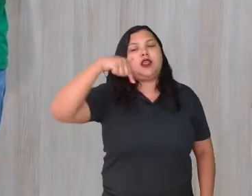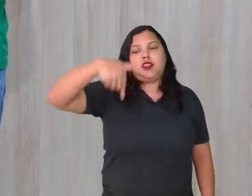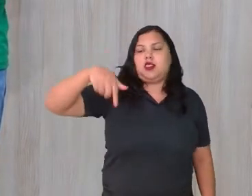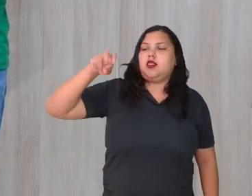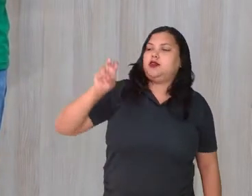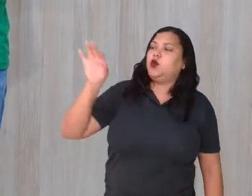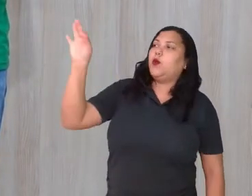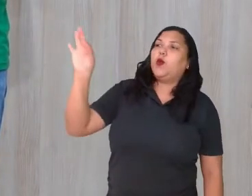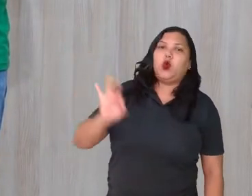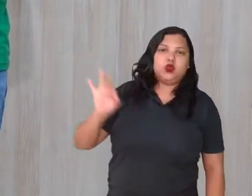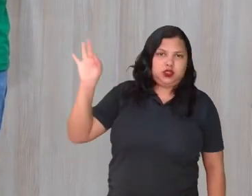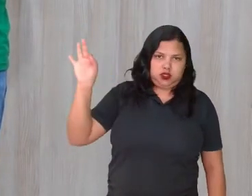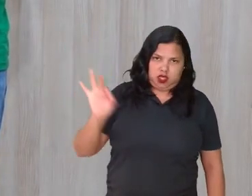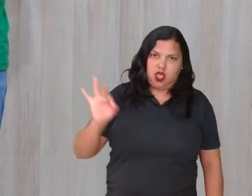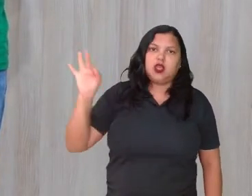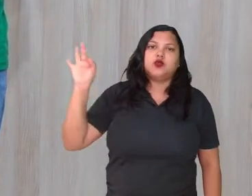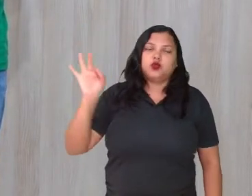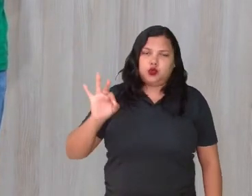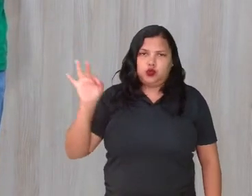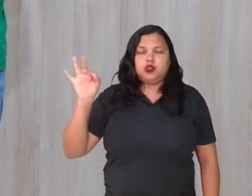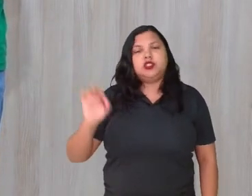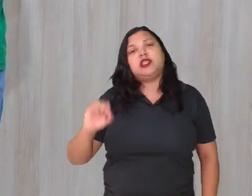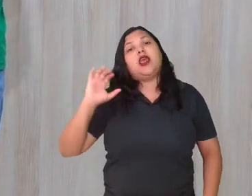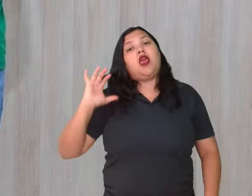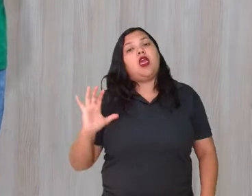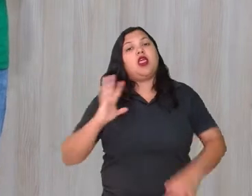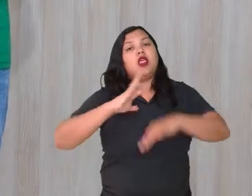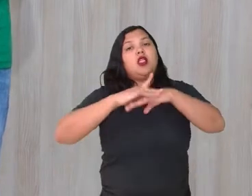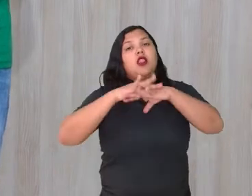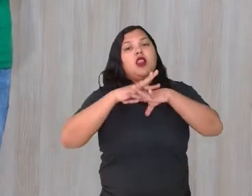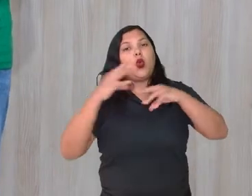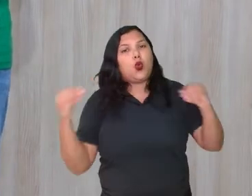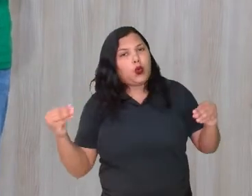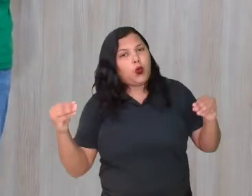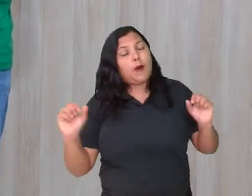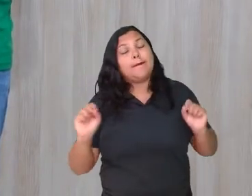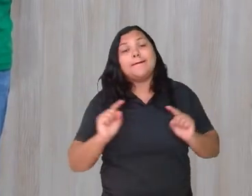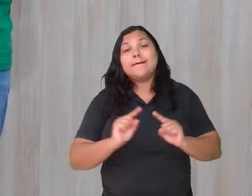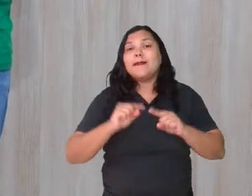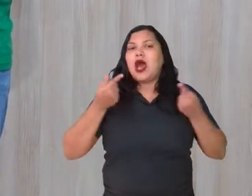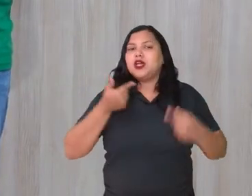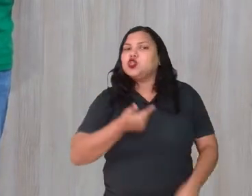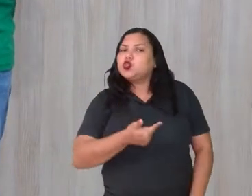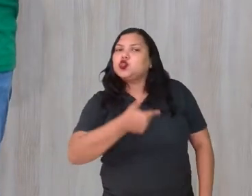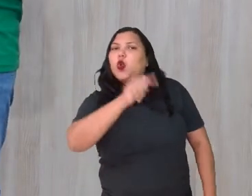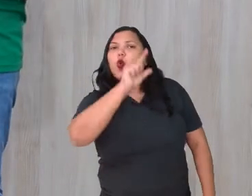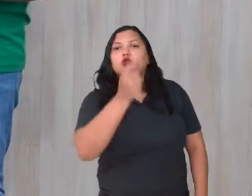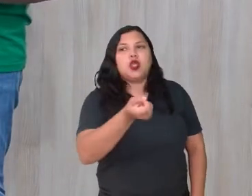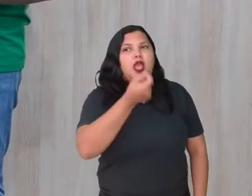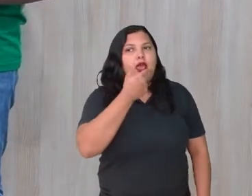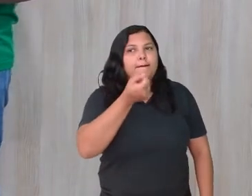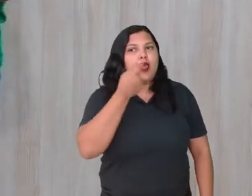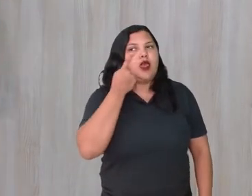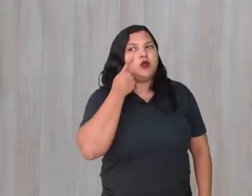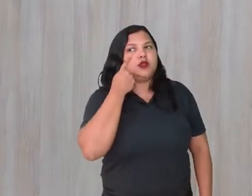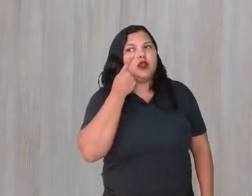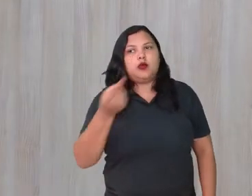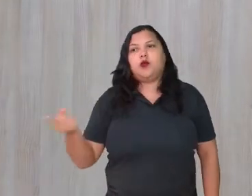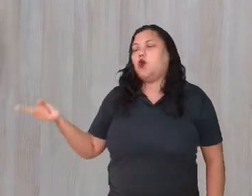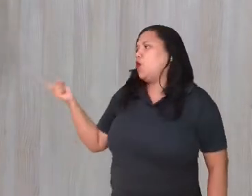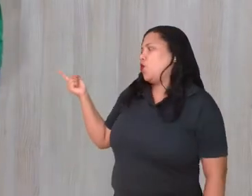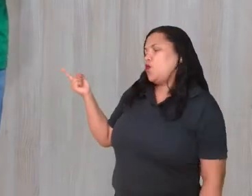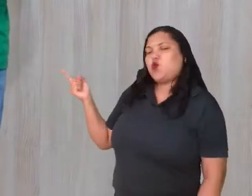chance de resolver o problema que você está. Mas poderia ser que um outro medicamento, vamos supor que esse